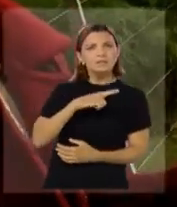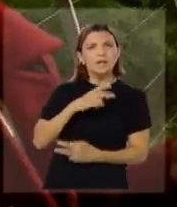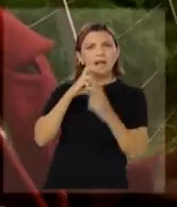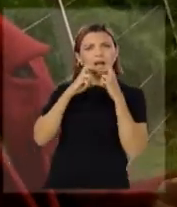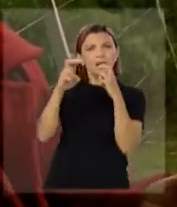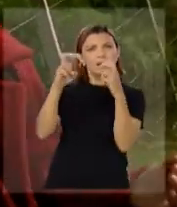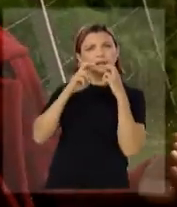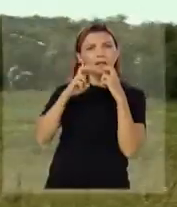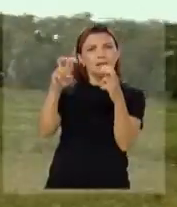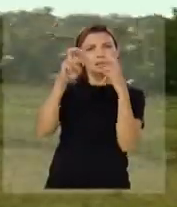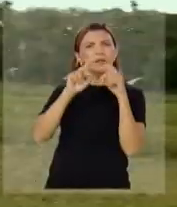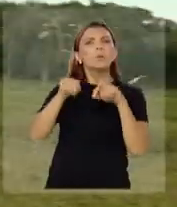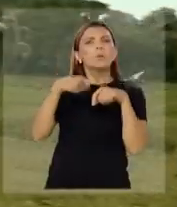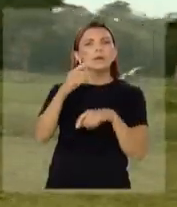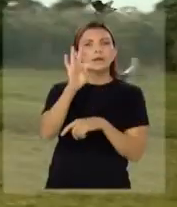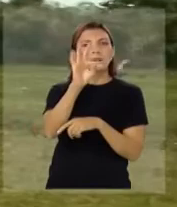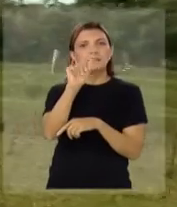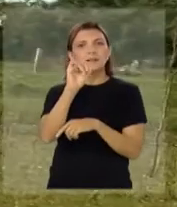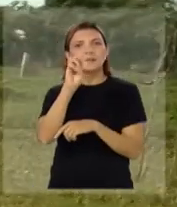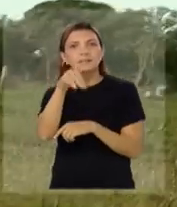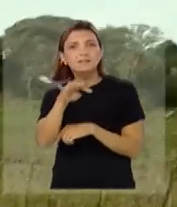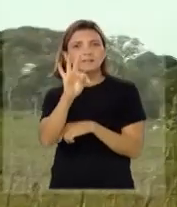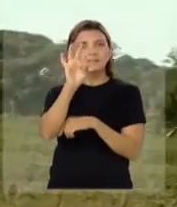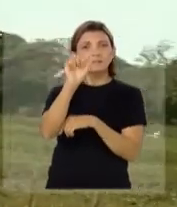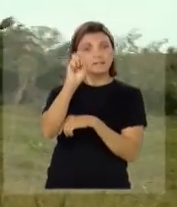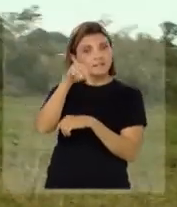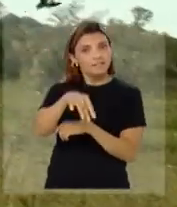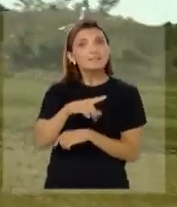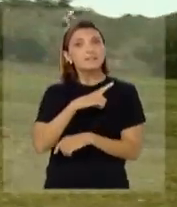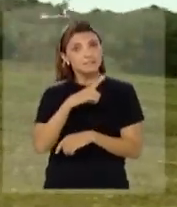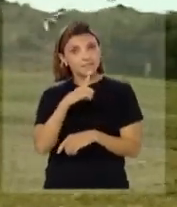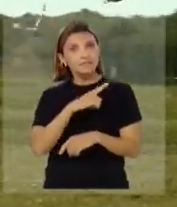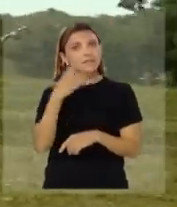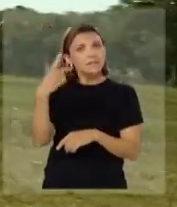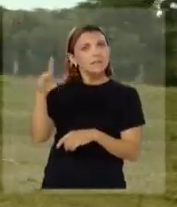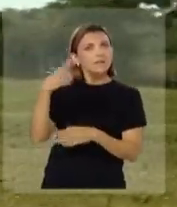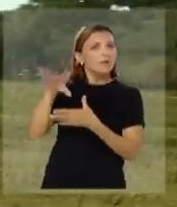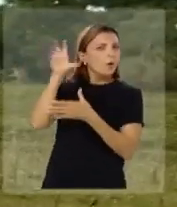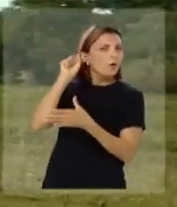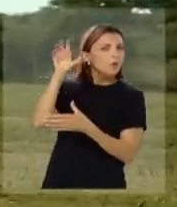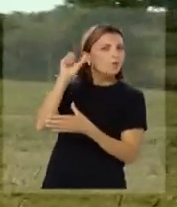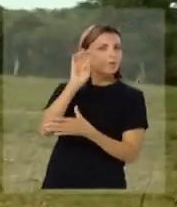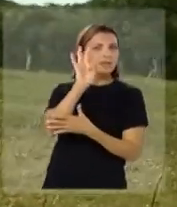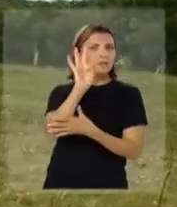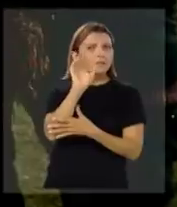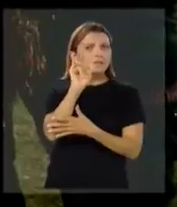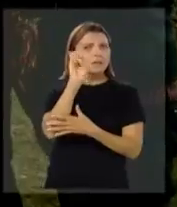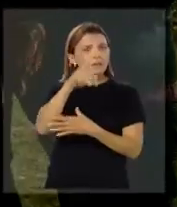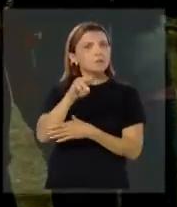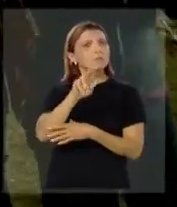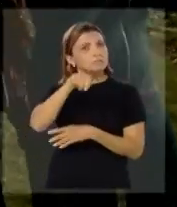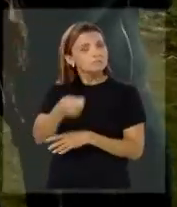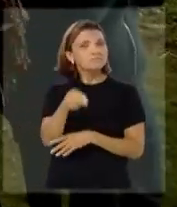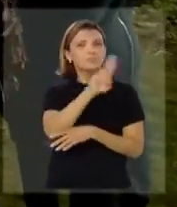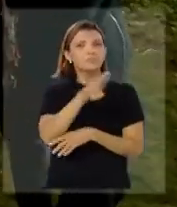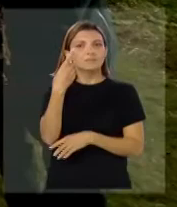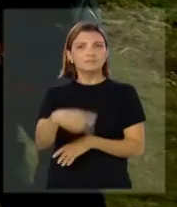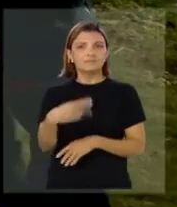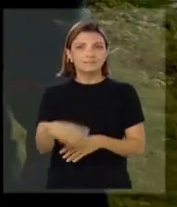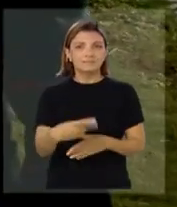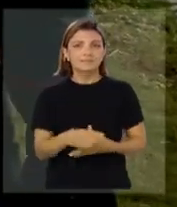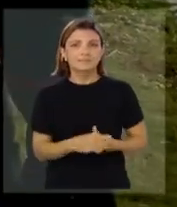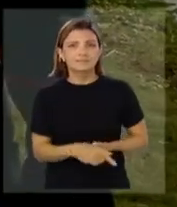dissesse Taim, Taim. Ah, daí o nome da reserva. Isso, olha mesmo. Foi o tarrã que deu origem ao nome Taim. Olha, nossa, que